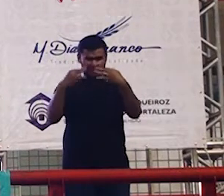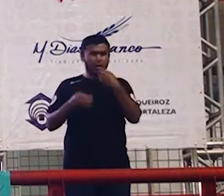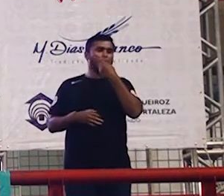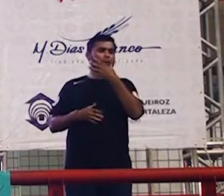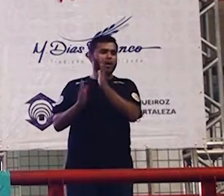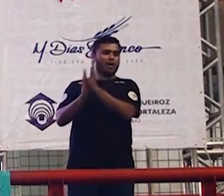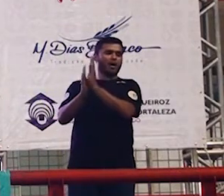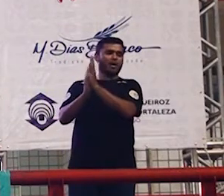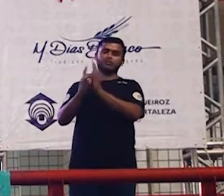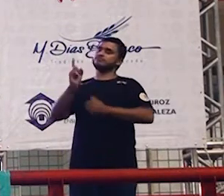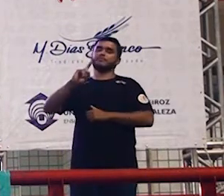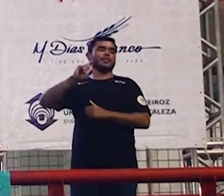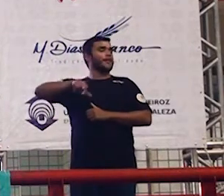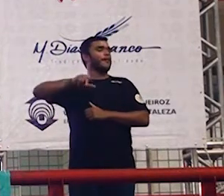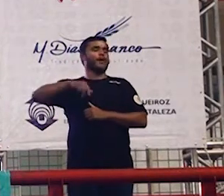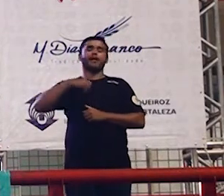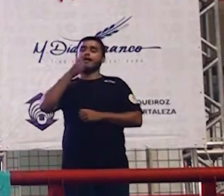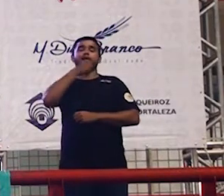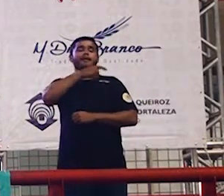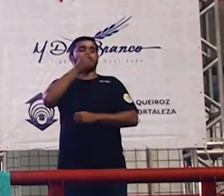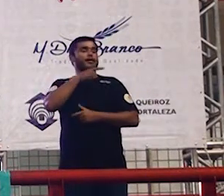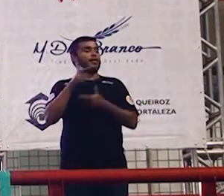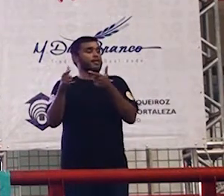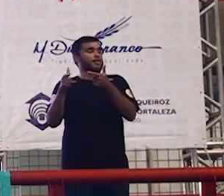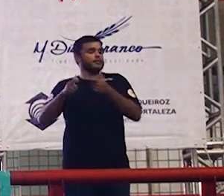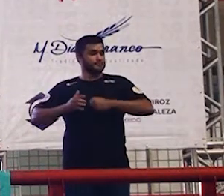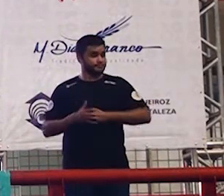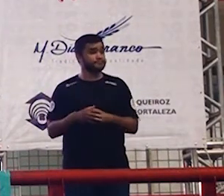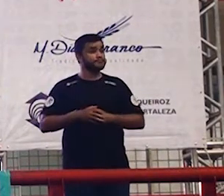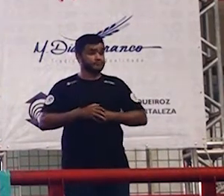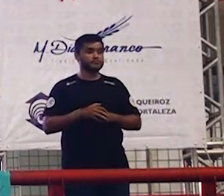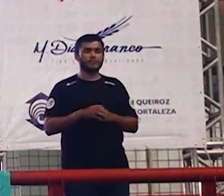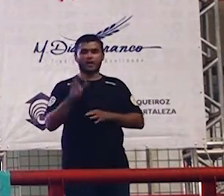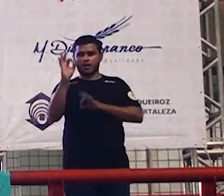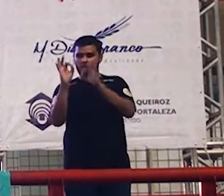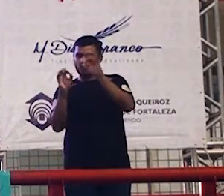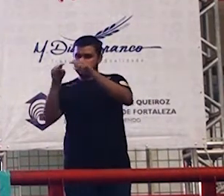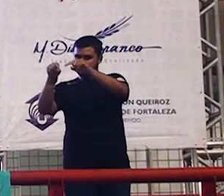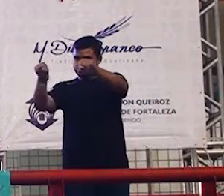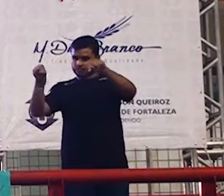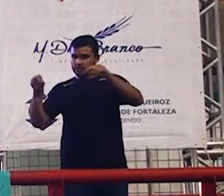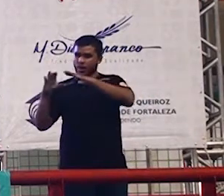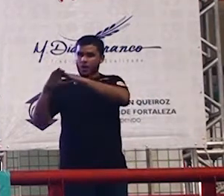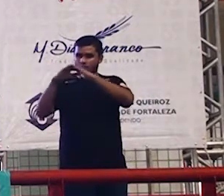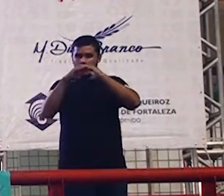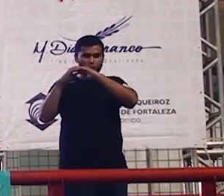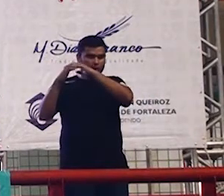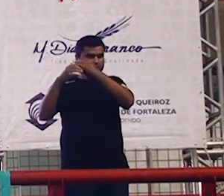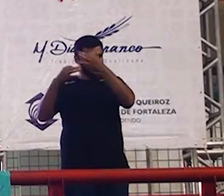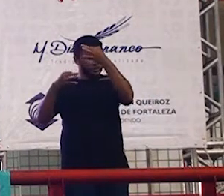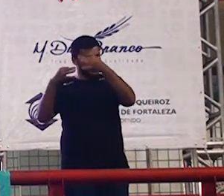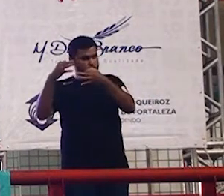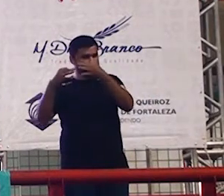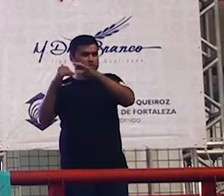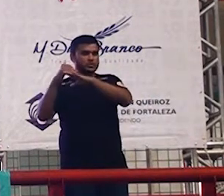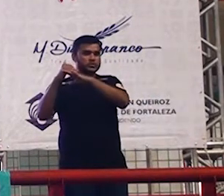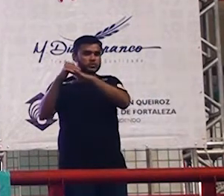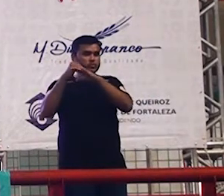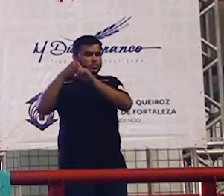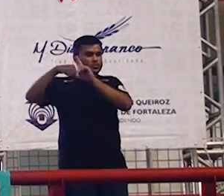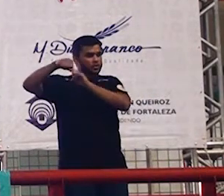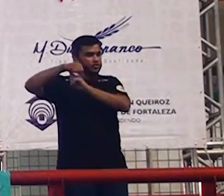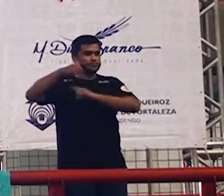justo? Foi a partir de um crescimento planejado e com igualdade social?